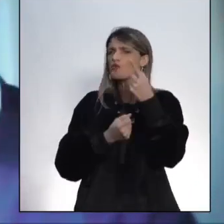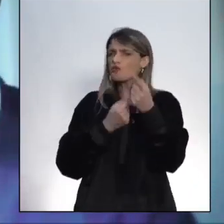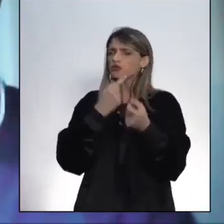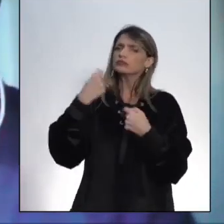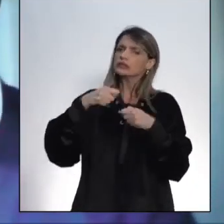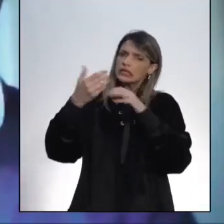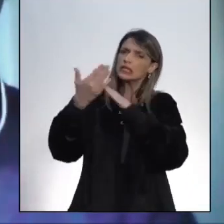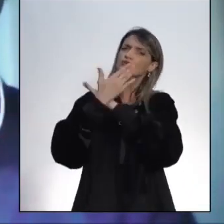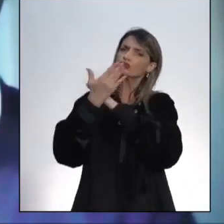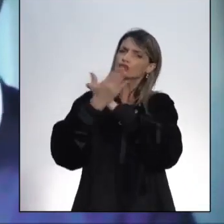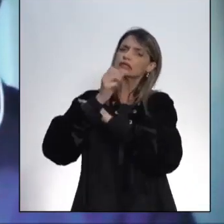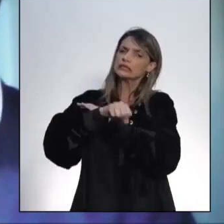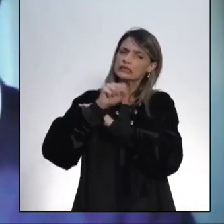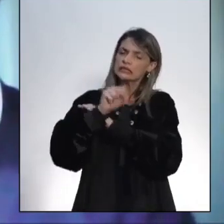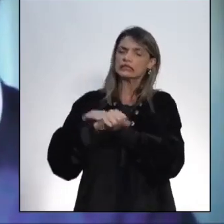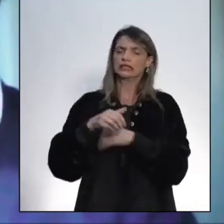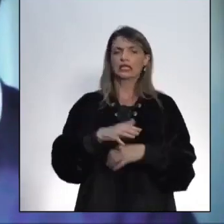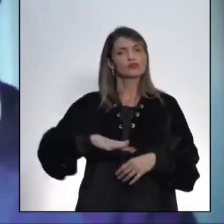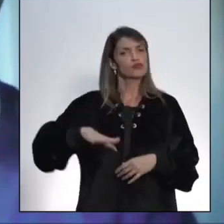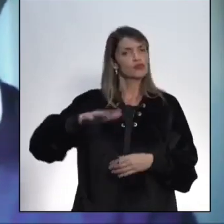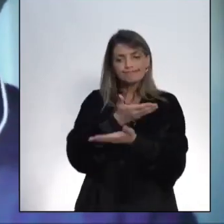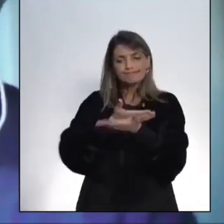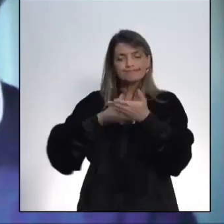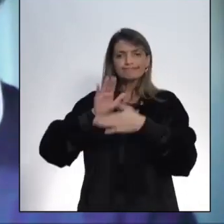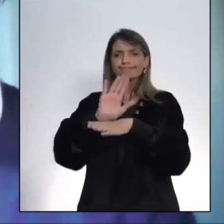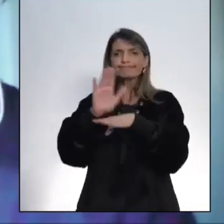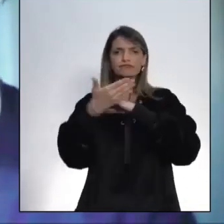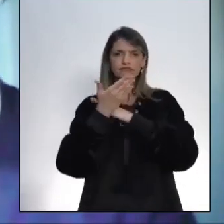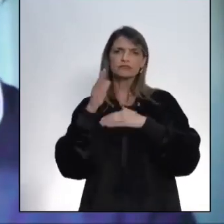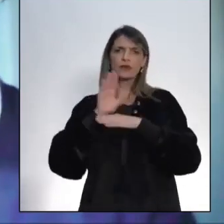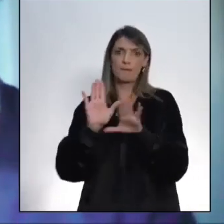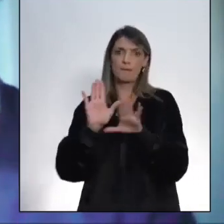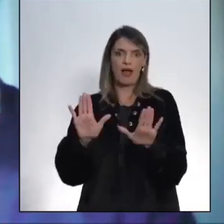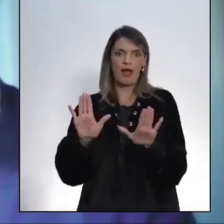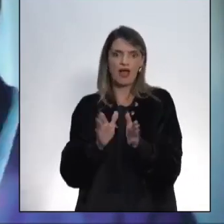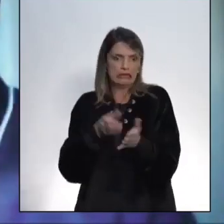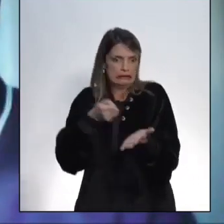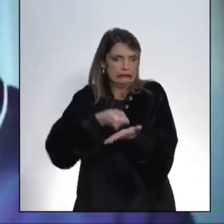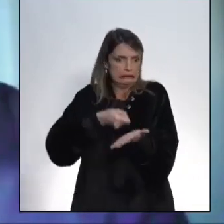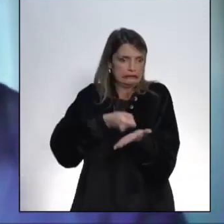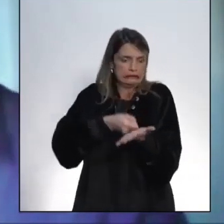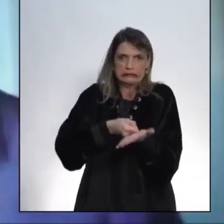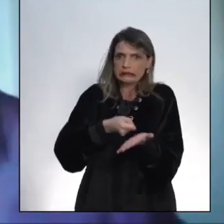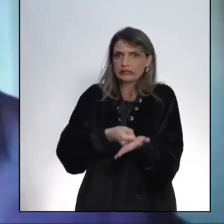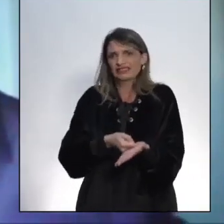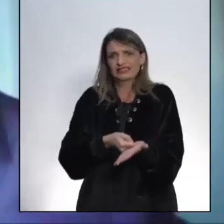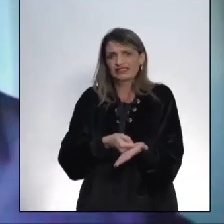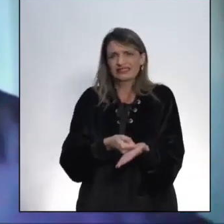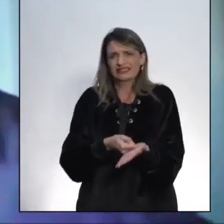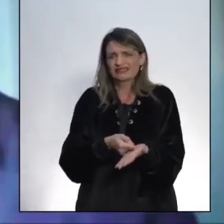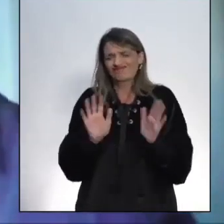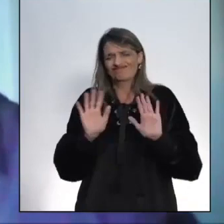ajudar, mas eu acho que o terrorismo não pode, sabe? Essa coisa de se sentir cobrado e